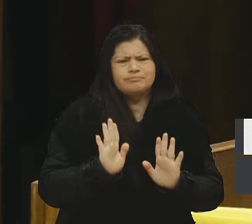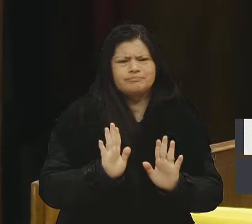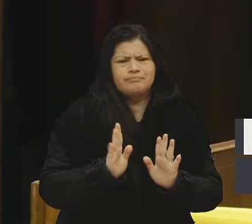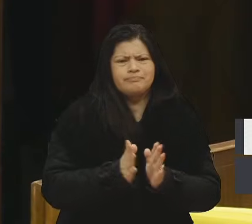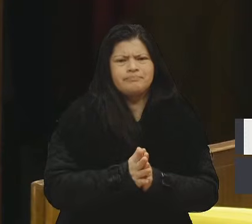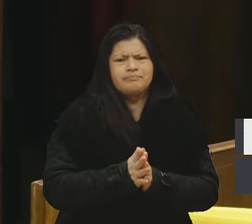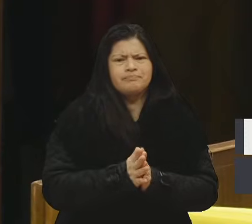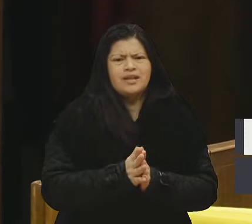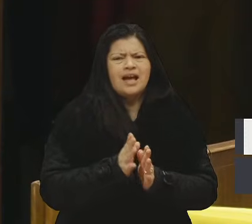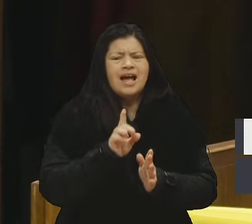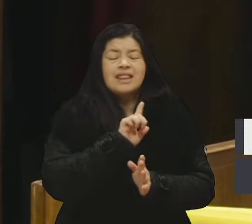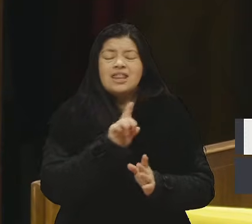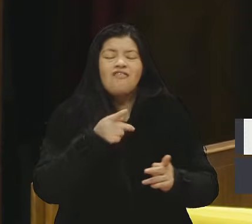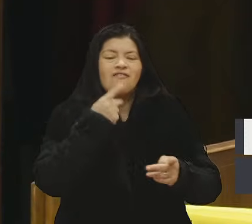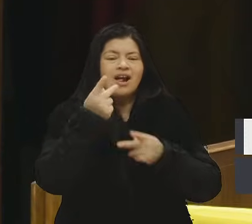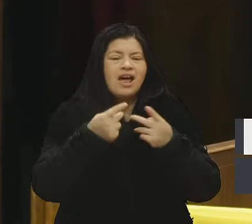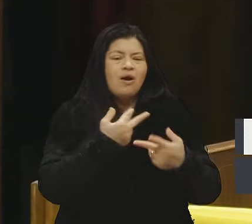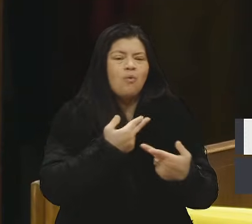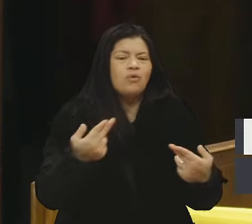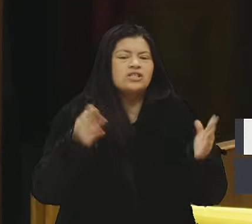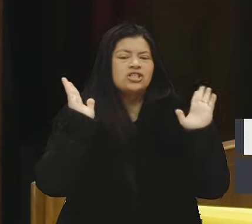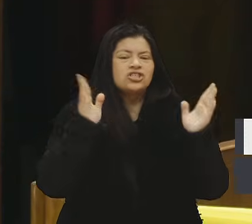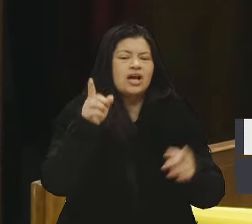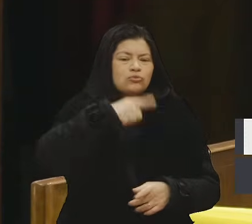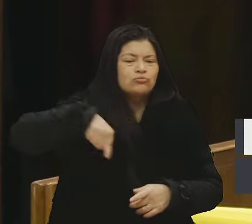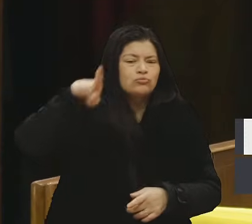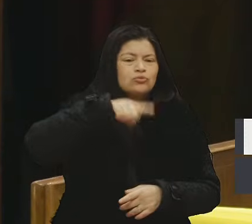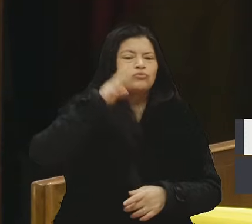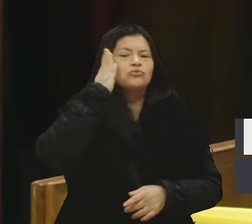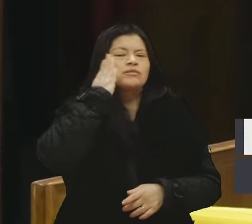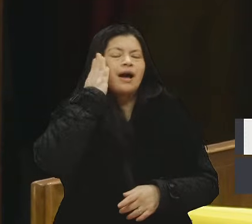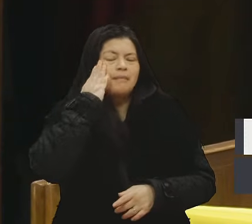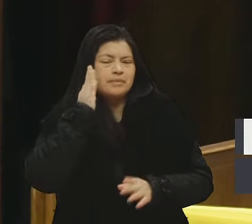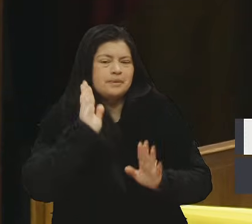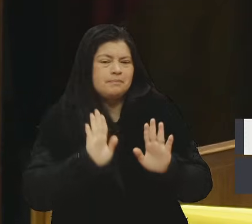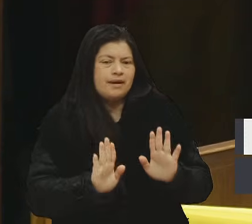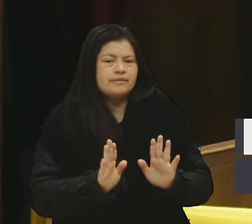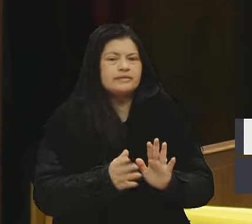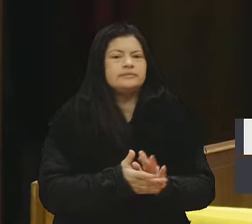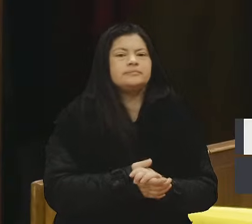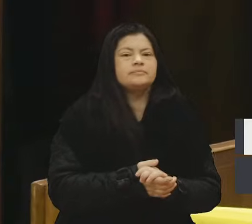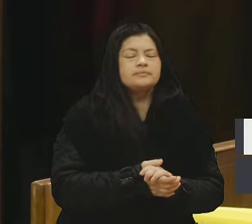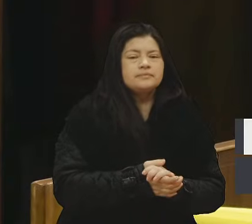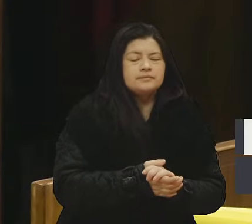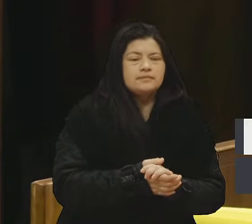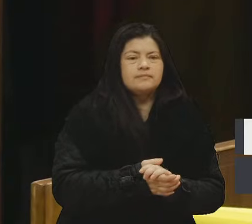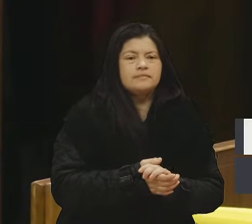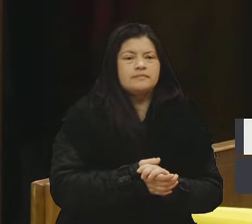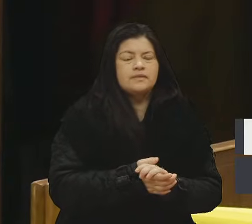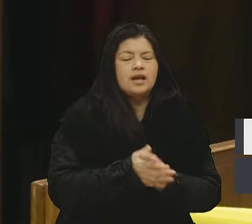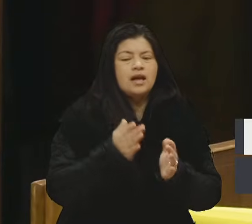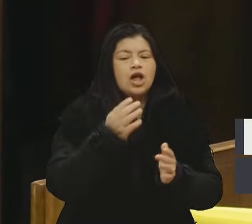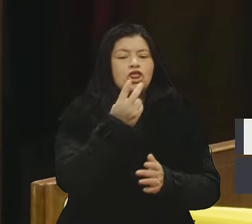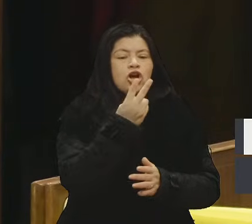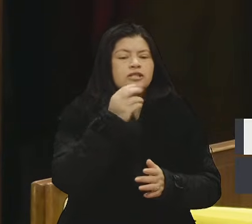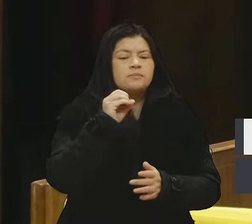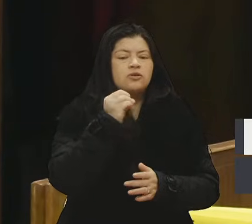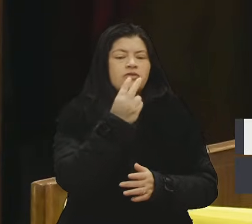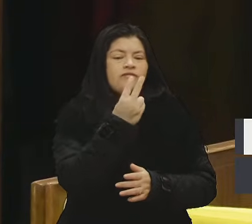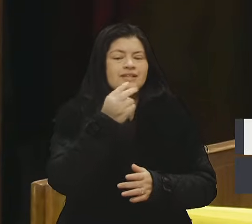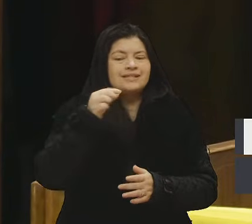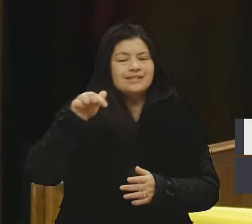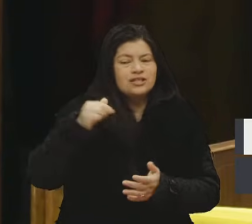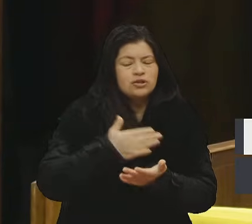falar coisa que todo mundo sabe. Olha aqui, SERG informa que a partir de 2027 terá início